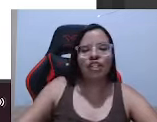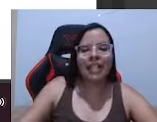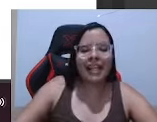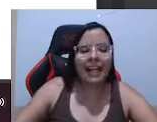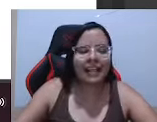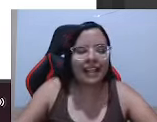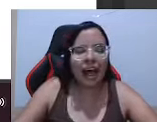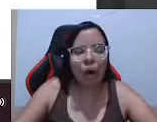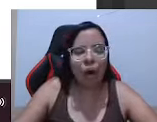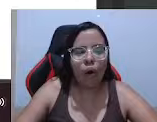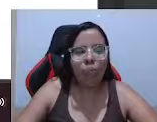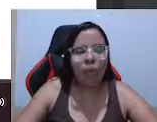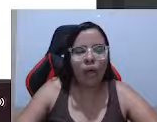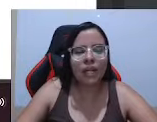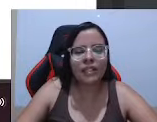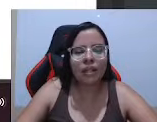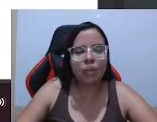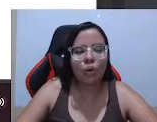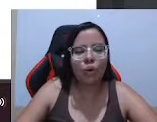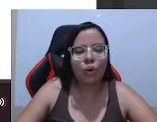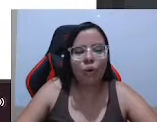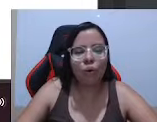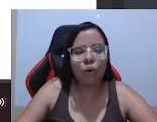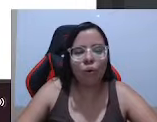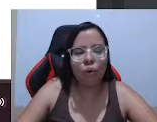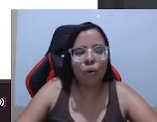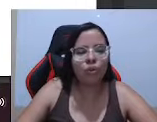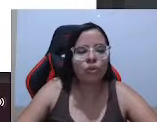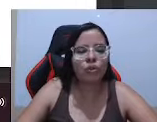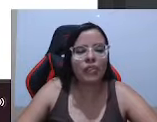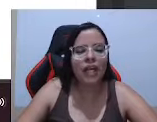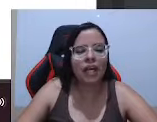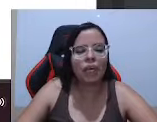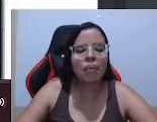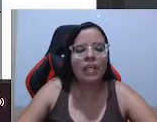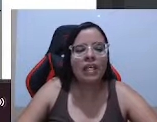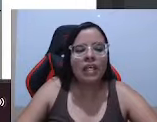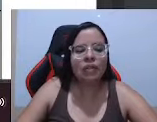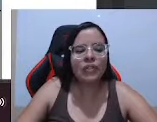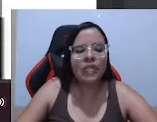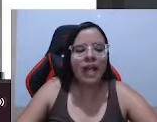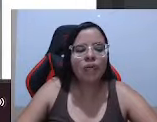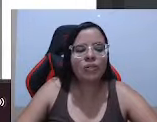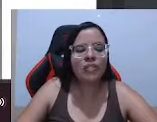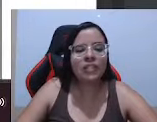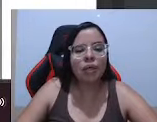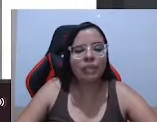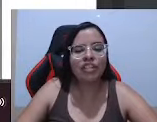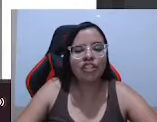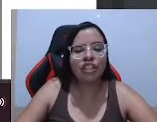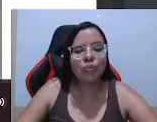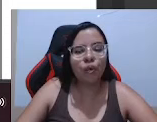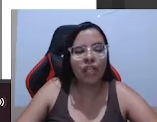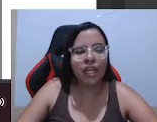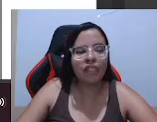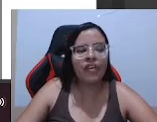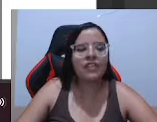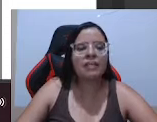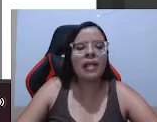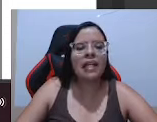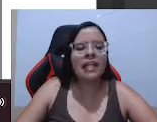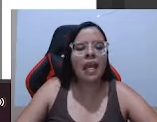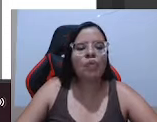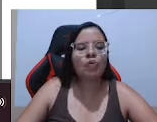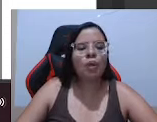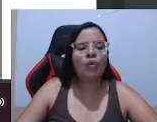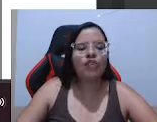a partir da data da homologação do concurso, certo? E os cargos que estão